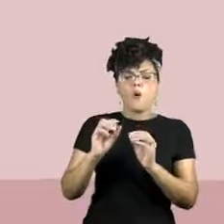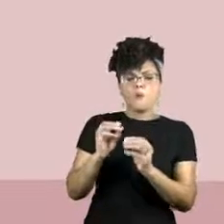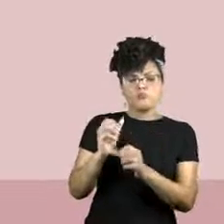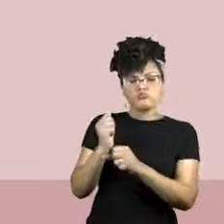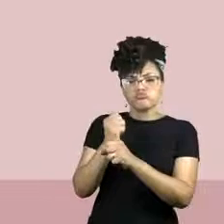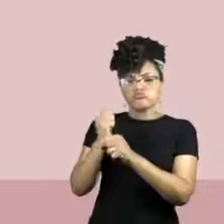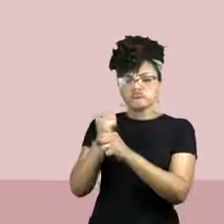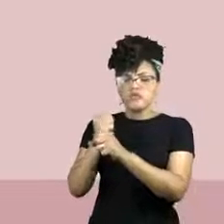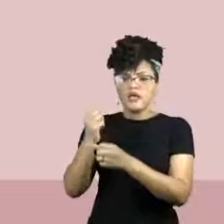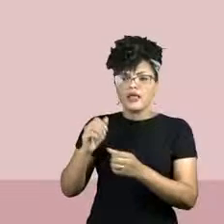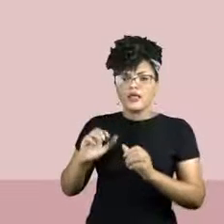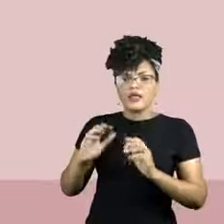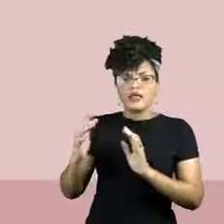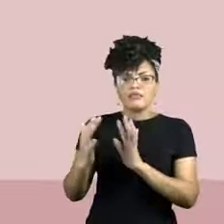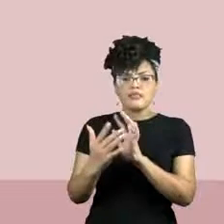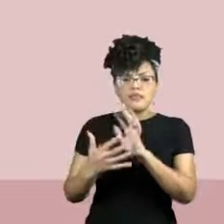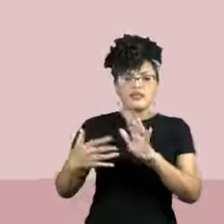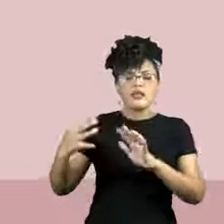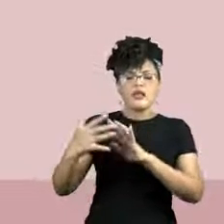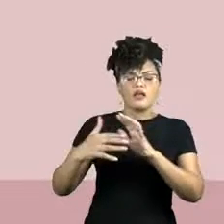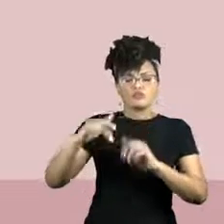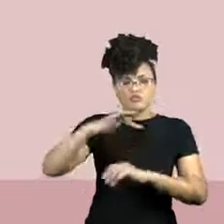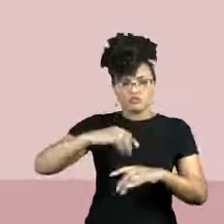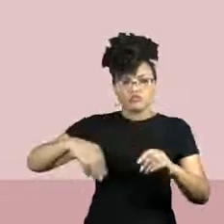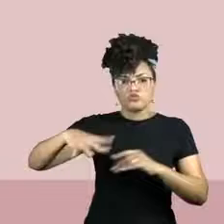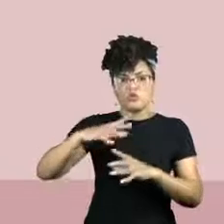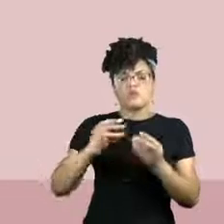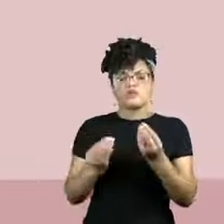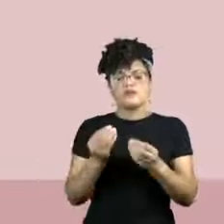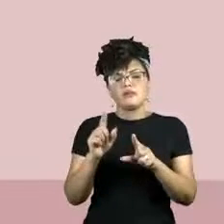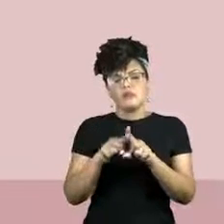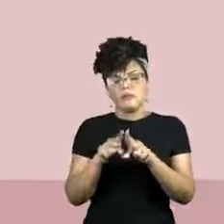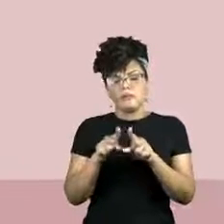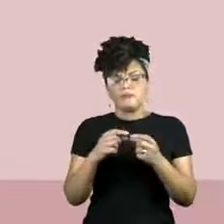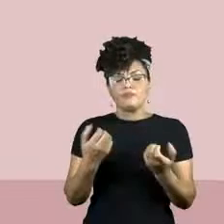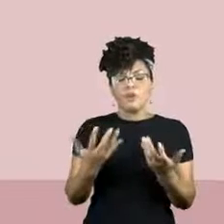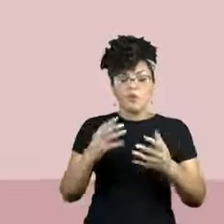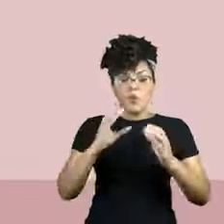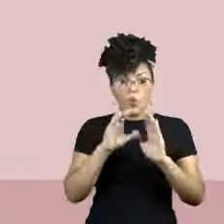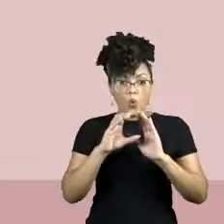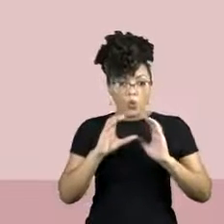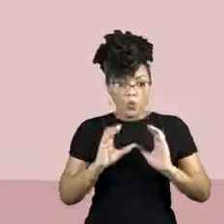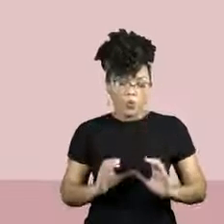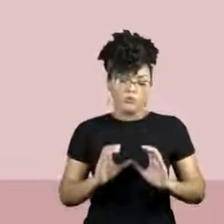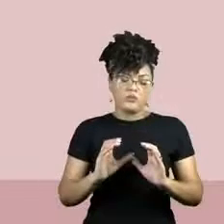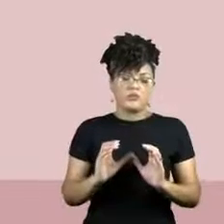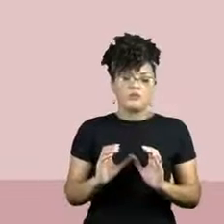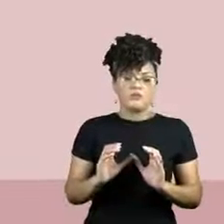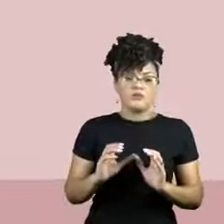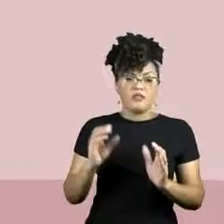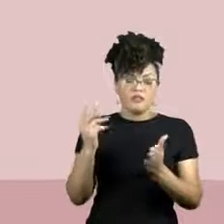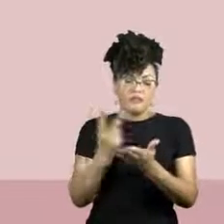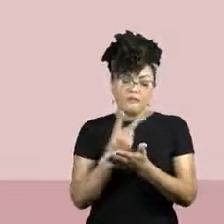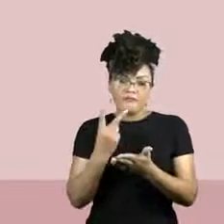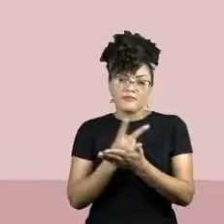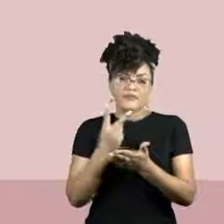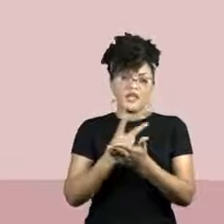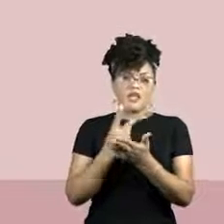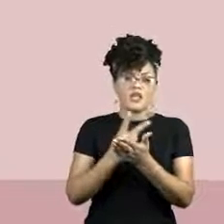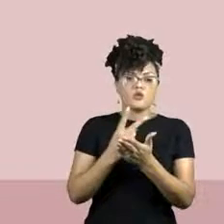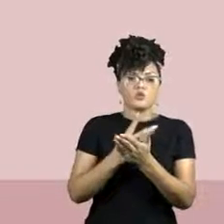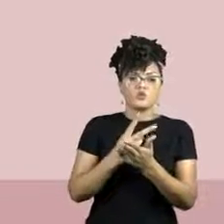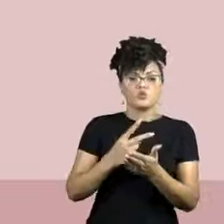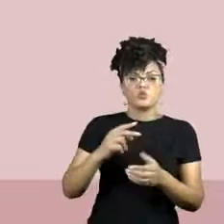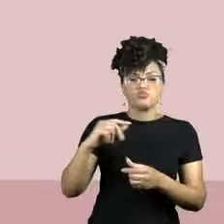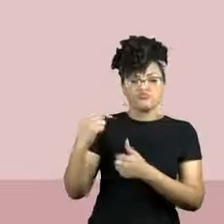são muito importantes para a gente entender isso, né? Lembra ali quando eu falei sobre o comportamento de falhas translacionais, onde eu tinha na